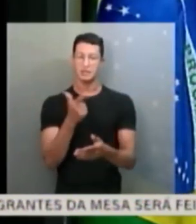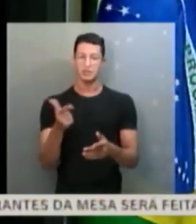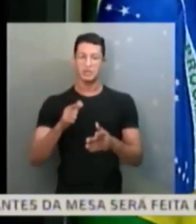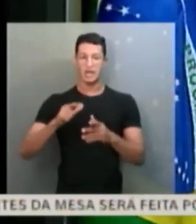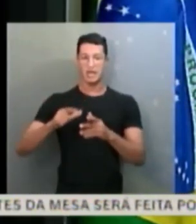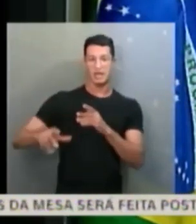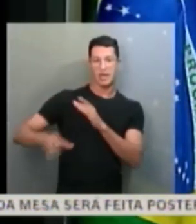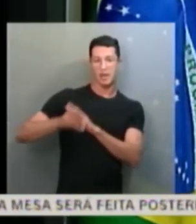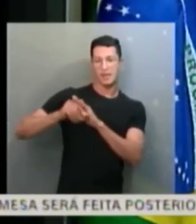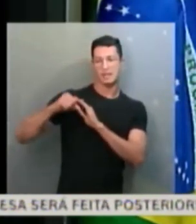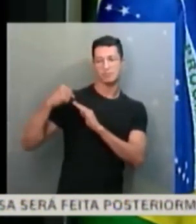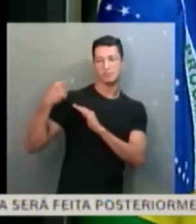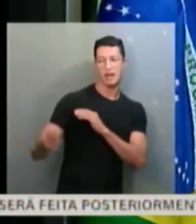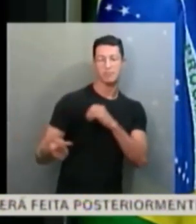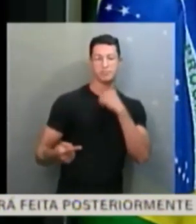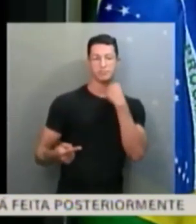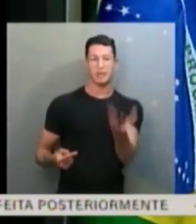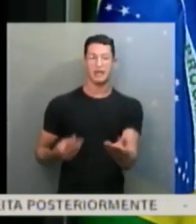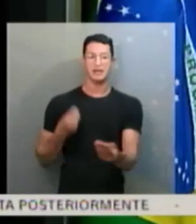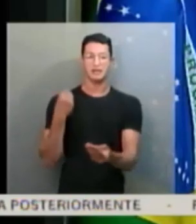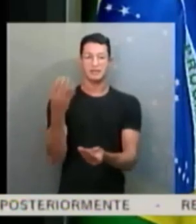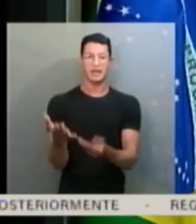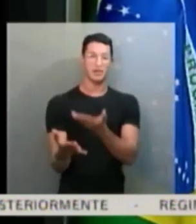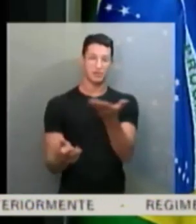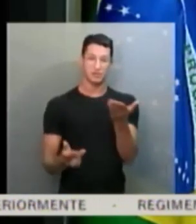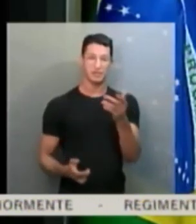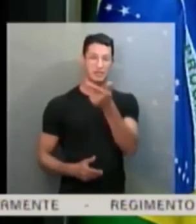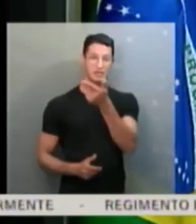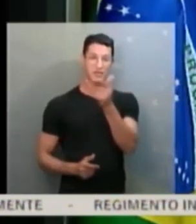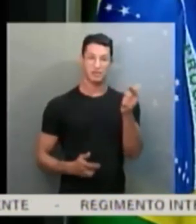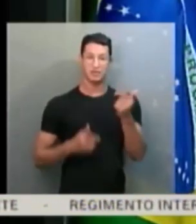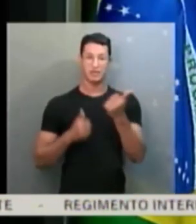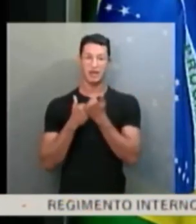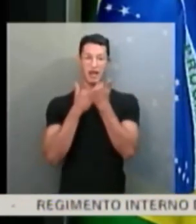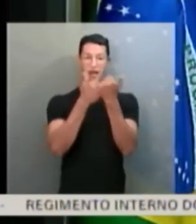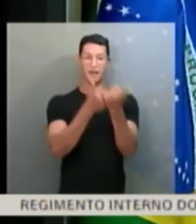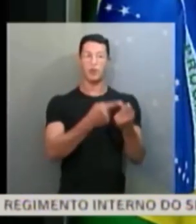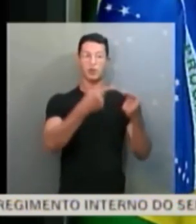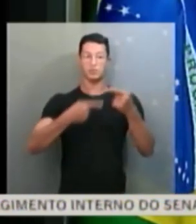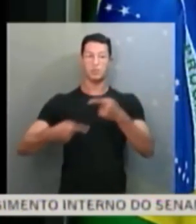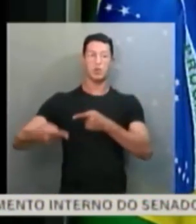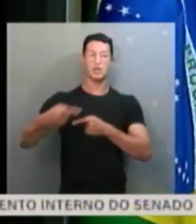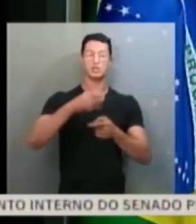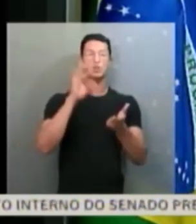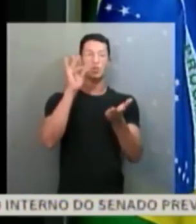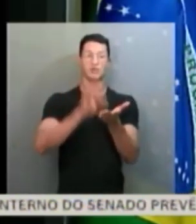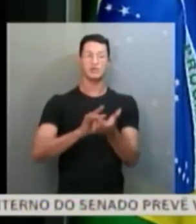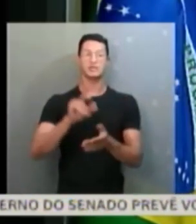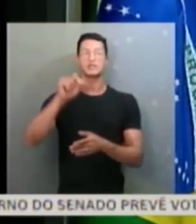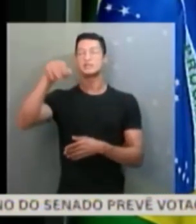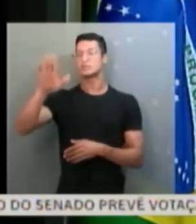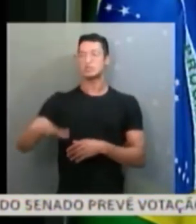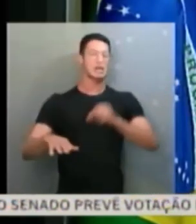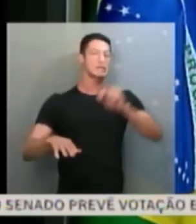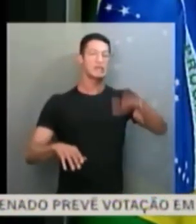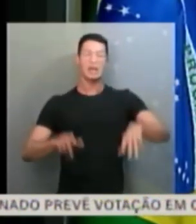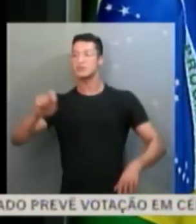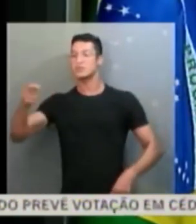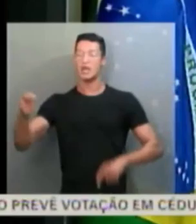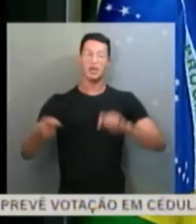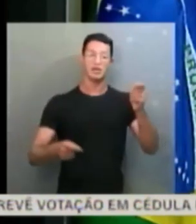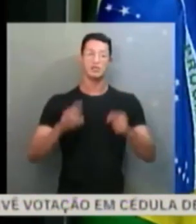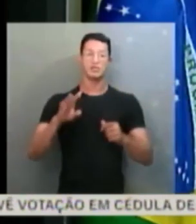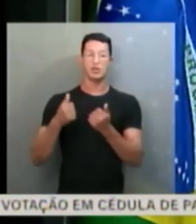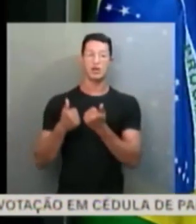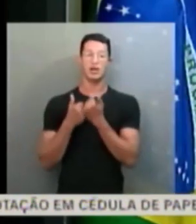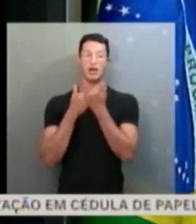tenho emendas extraordinárias a oferecer aos senhores. Não tenho apoios políticos oficiais de quem quer que seja, a não ser